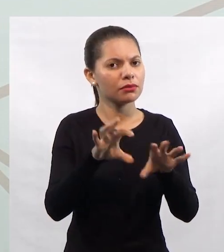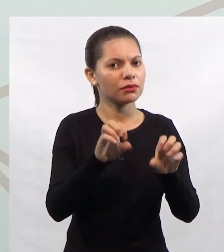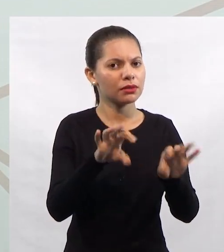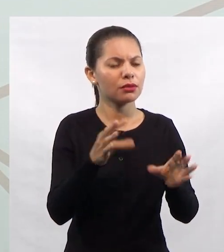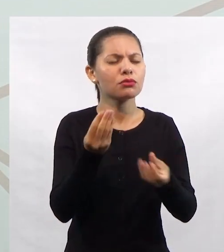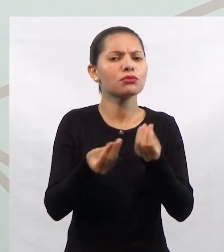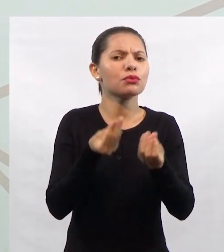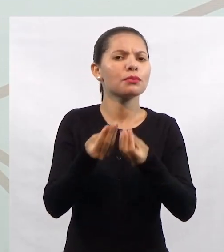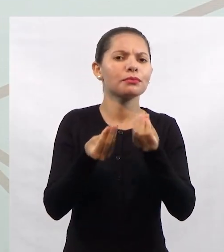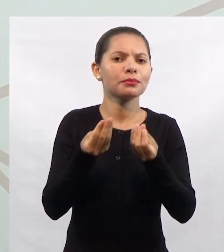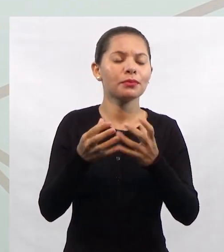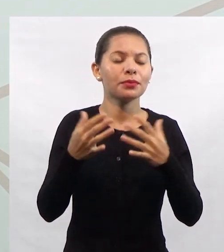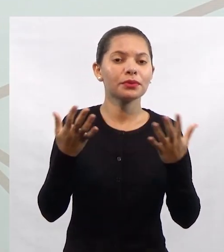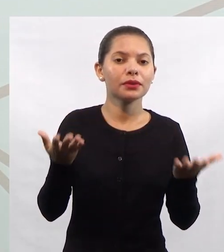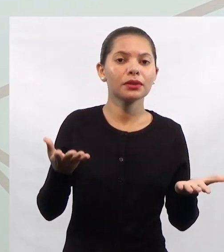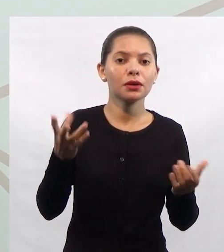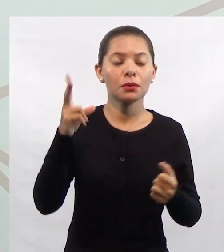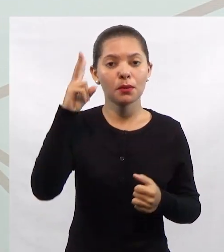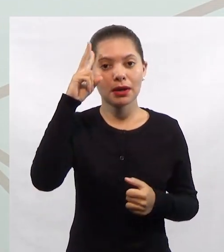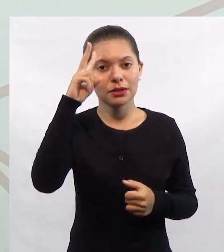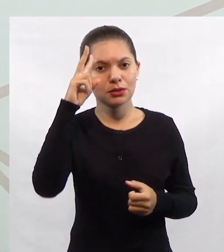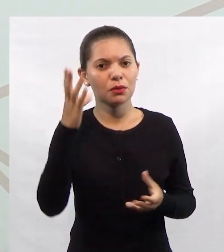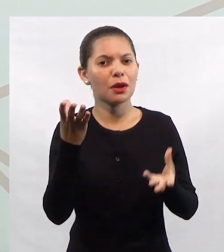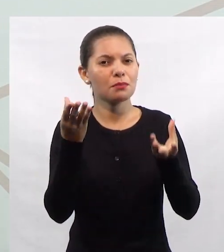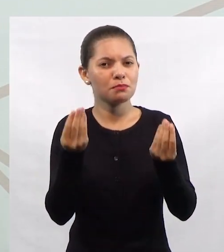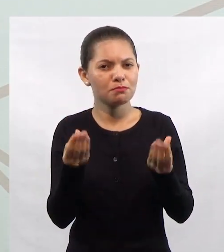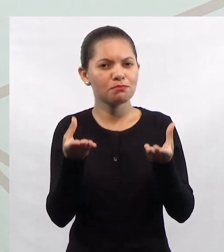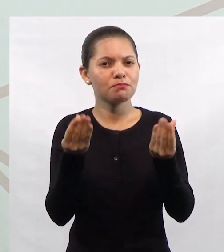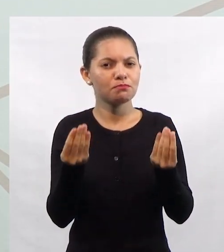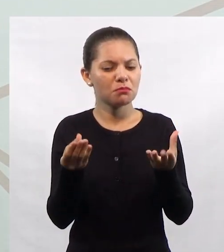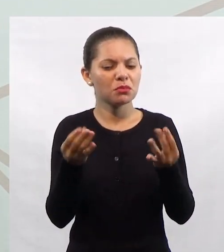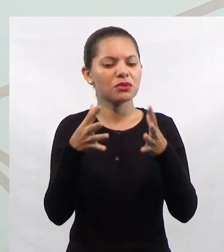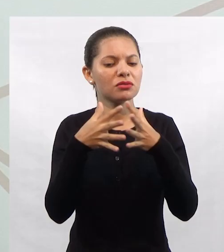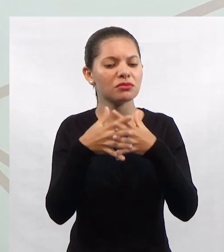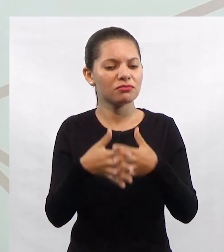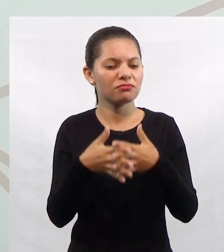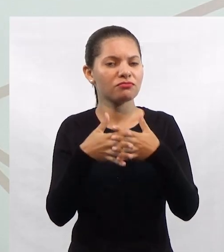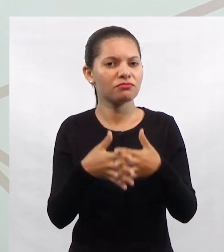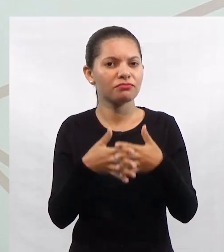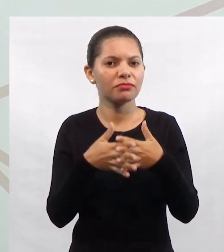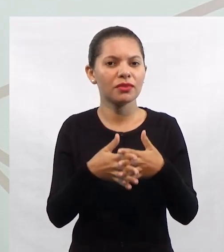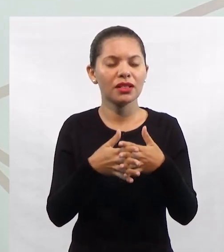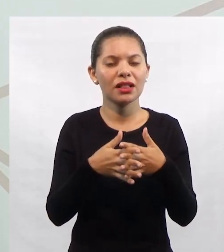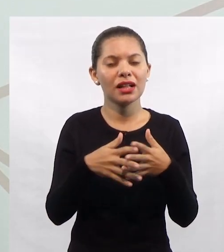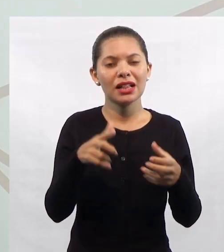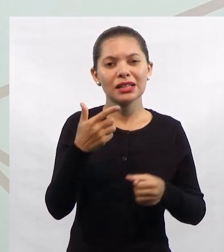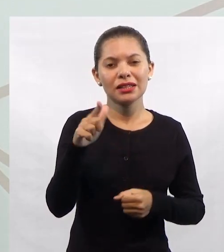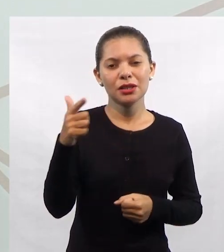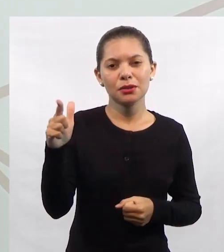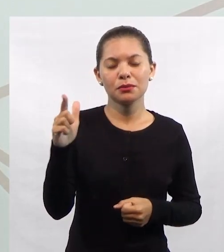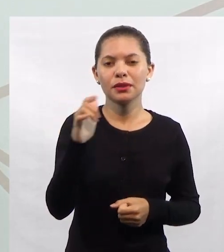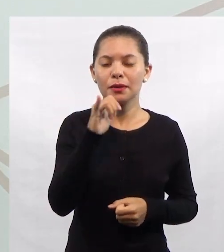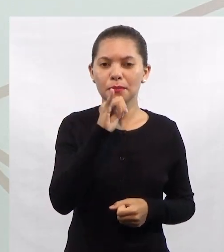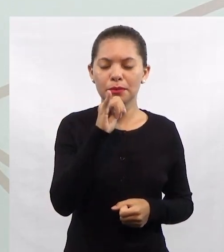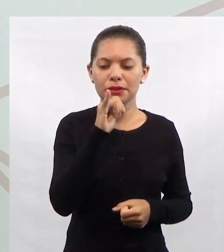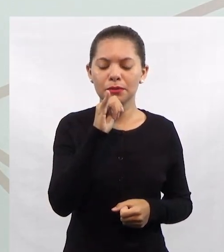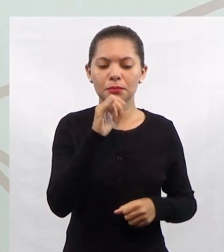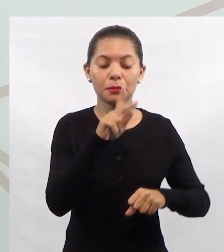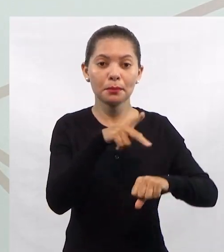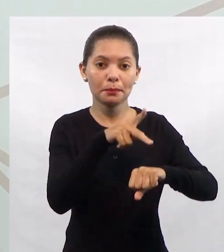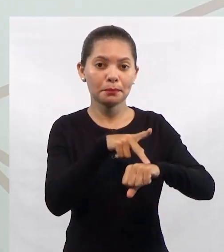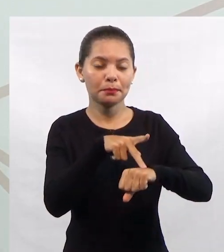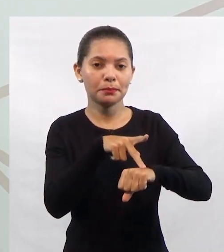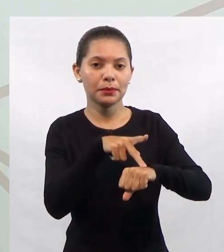a história da educação de jovens e adultos é bastante conturbada. Nós não temos, por exemplo, em alguns países,